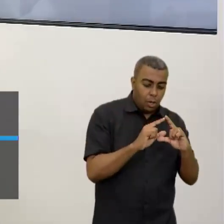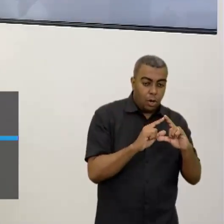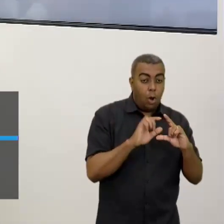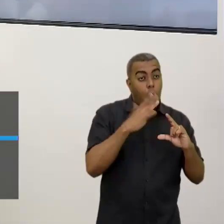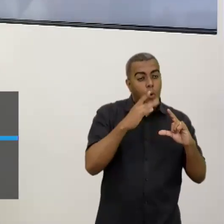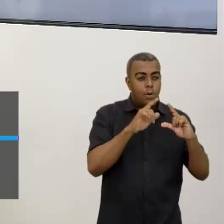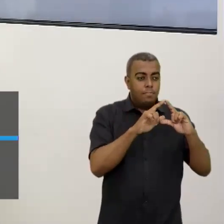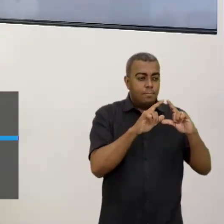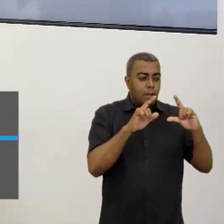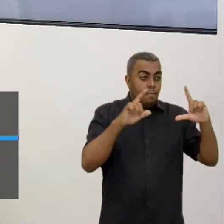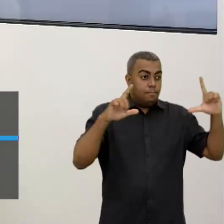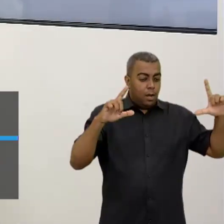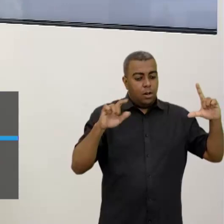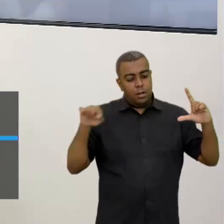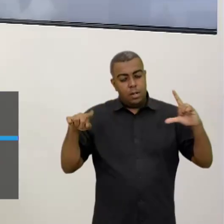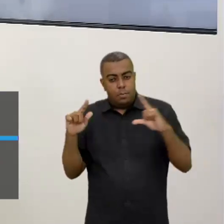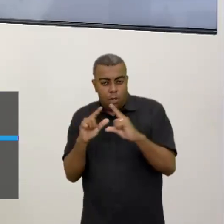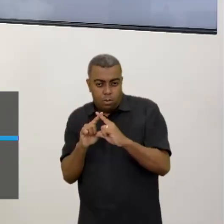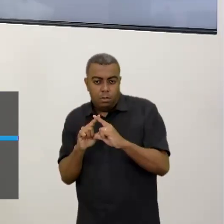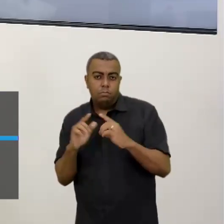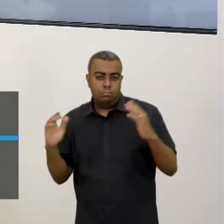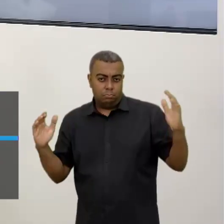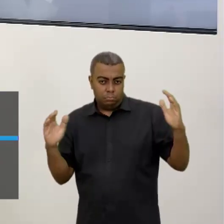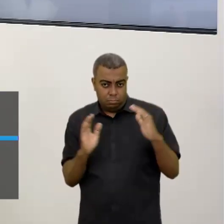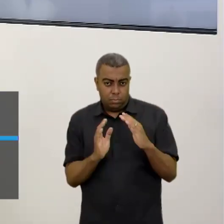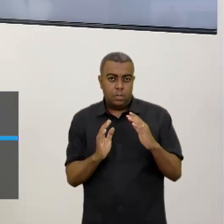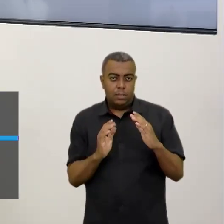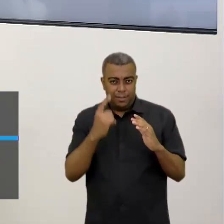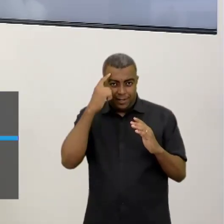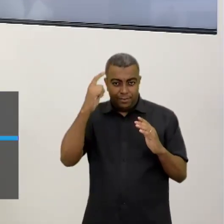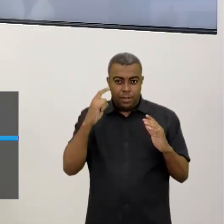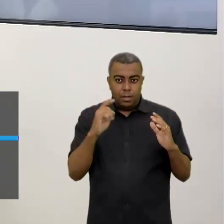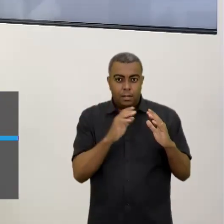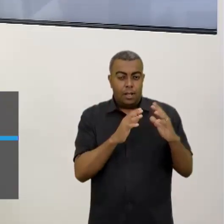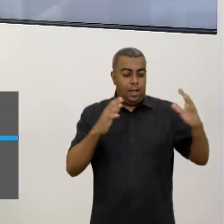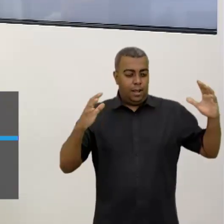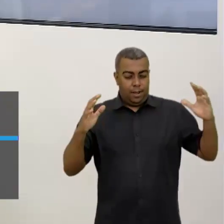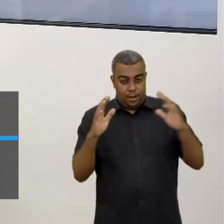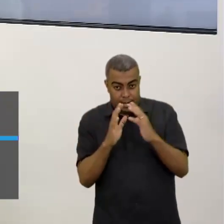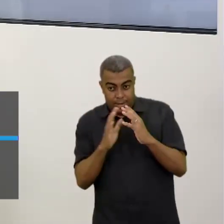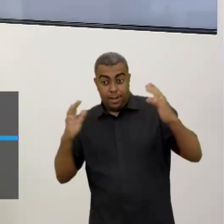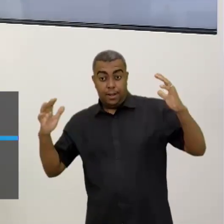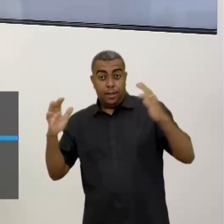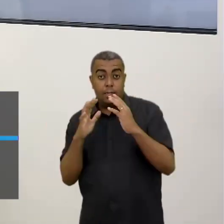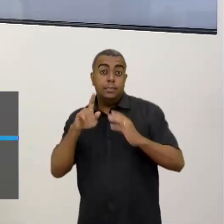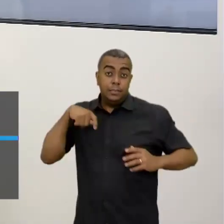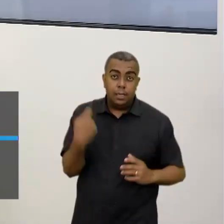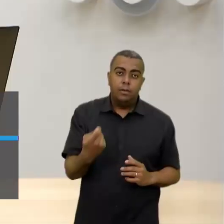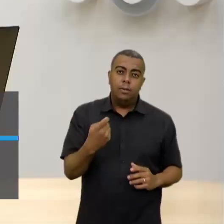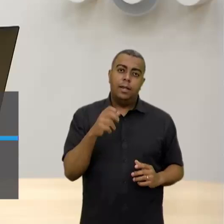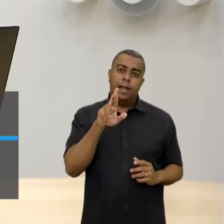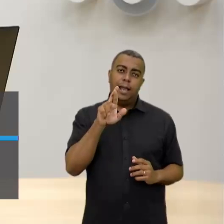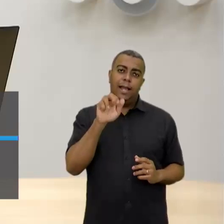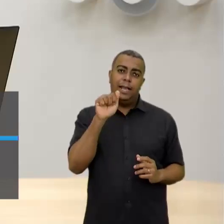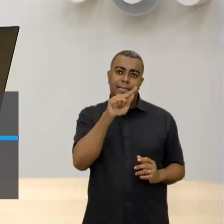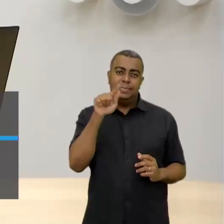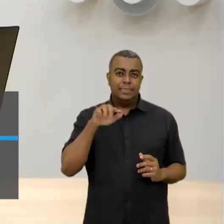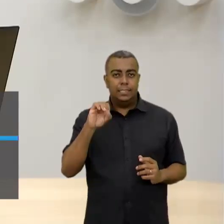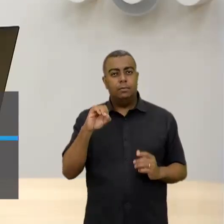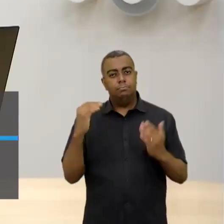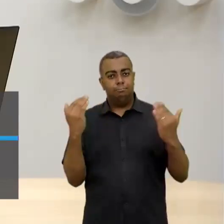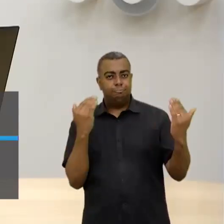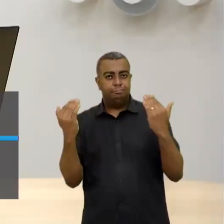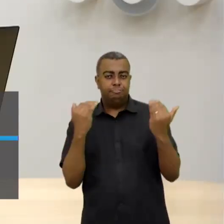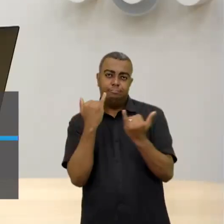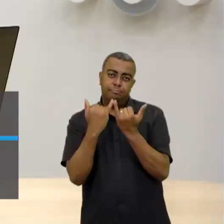ou você reduz. A gente chama isso, o quanto você está aumentando e o quanto você está reduzindo, é a razão de semelhança. Isso mesmo. Então, professora